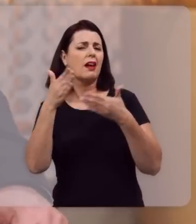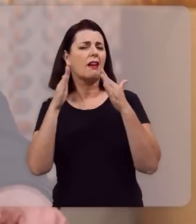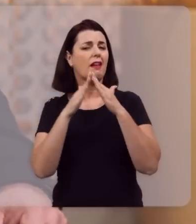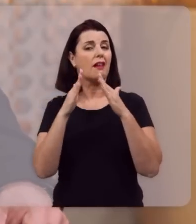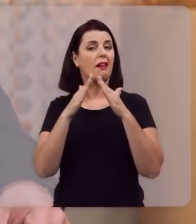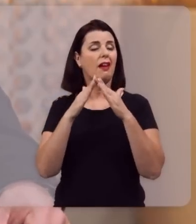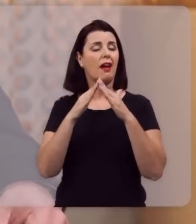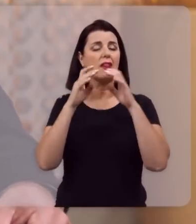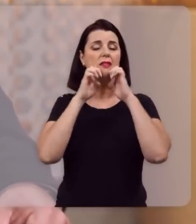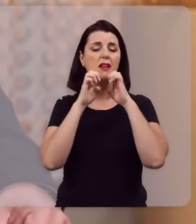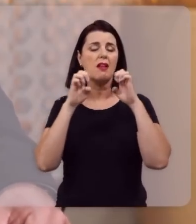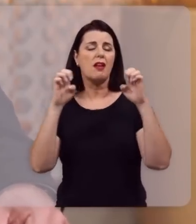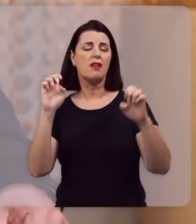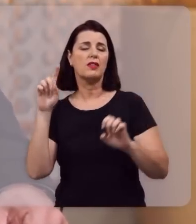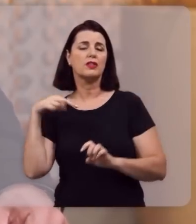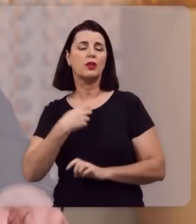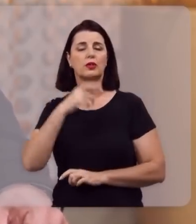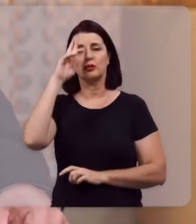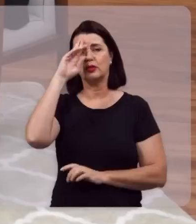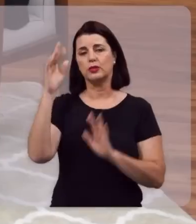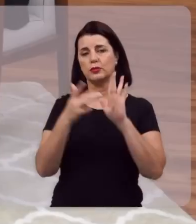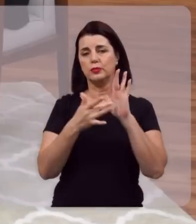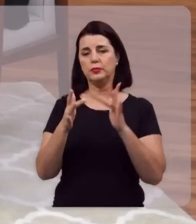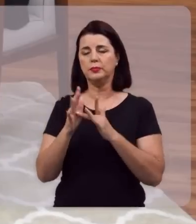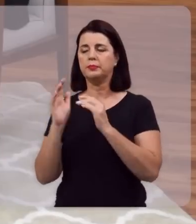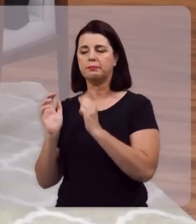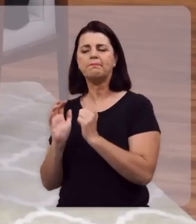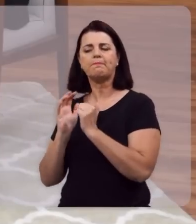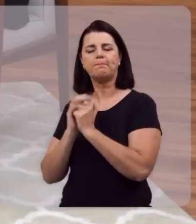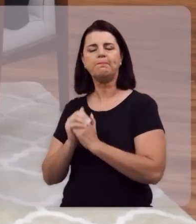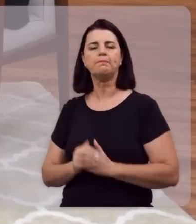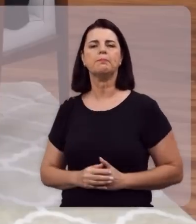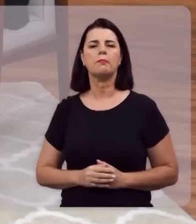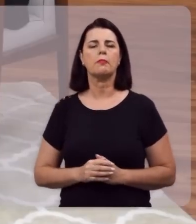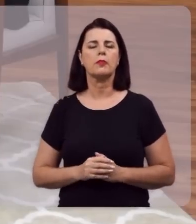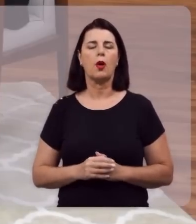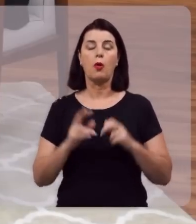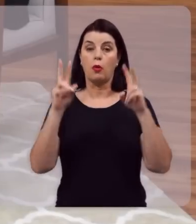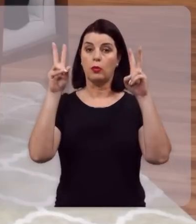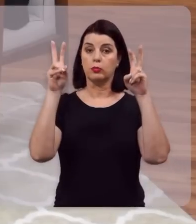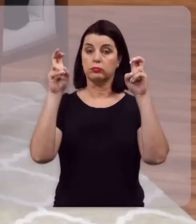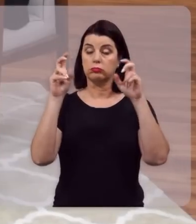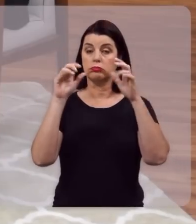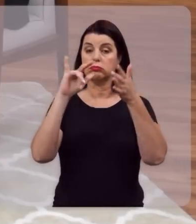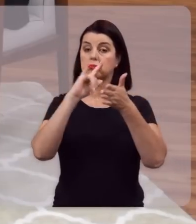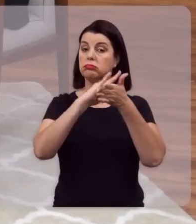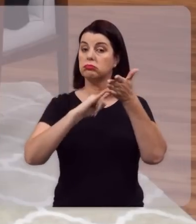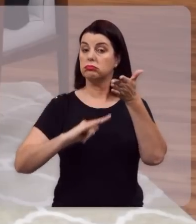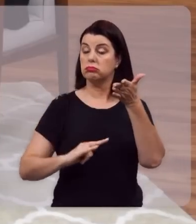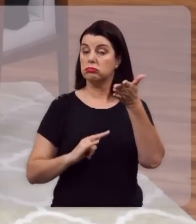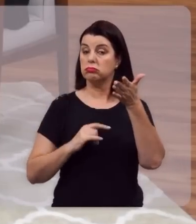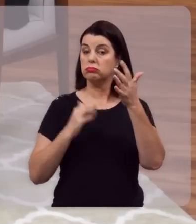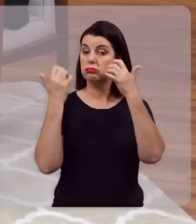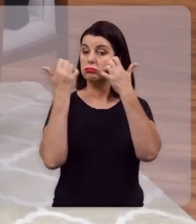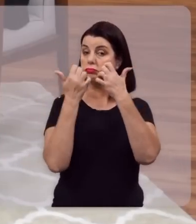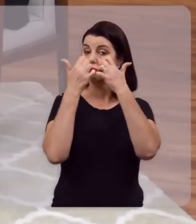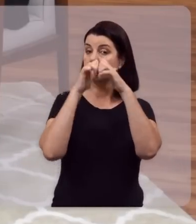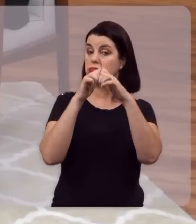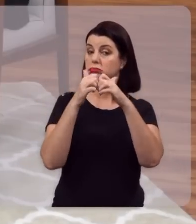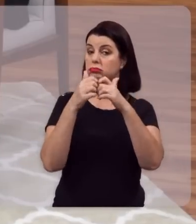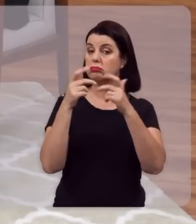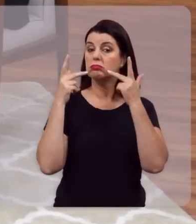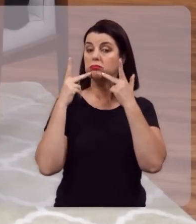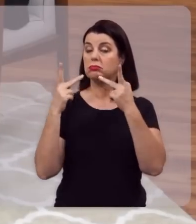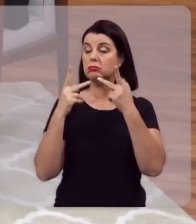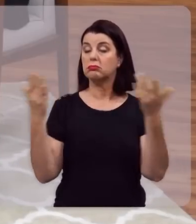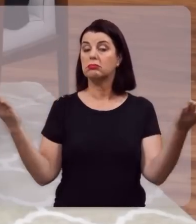casa do Evangelho do nosso Senhor Jesus. Amém. Reverendo Davi, o texto da nossa reflexão, da reflexão que o reverendo Hernandes vai trazer